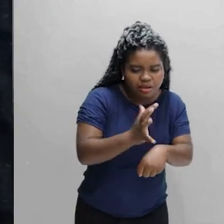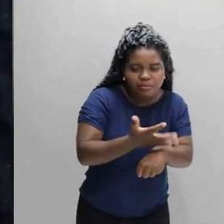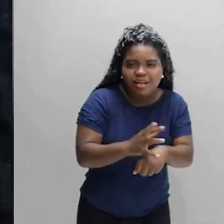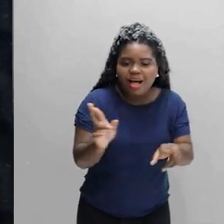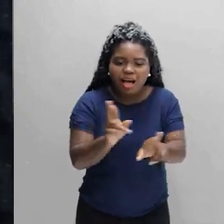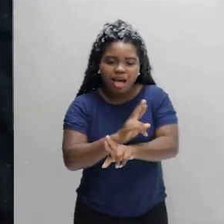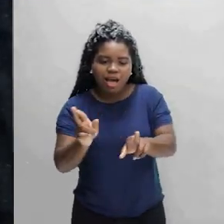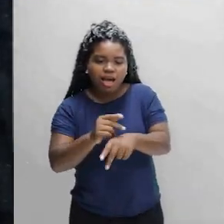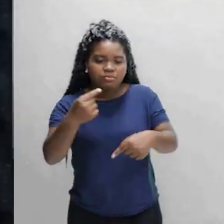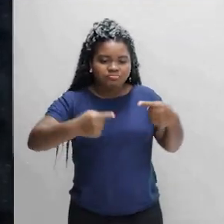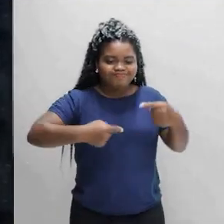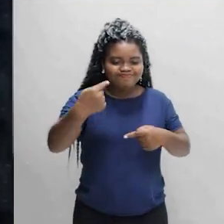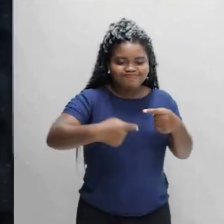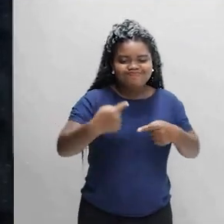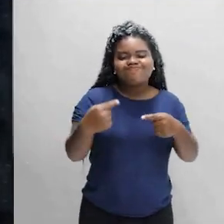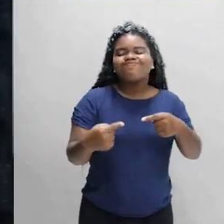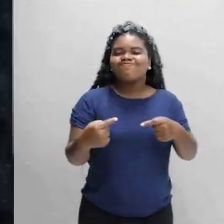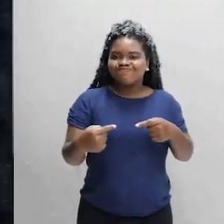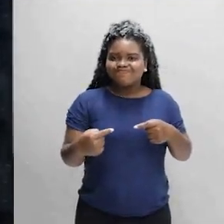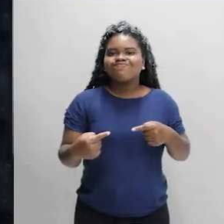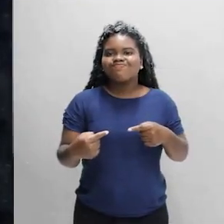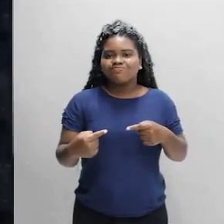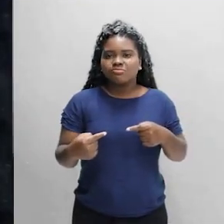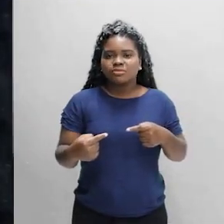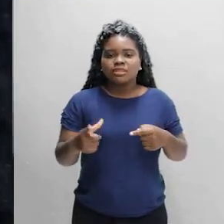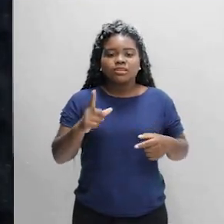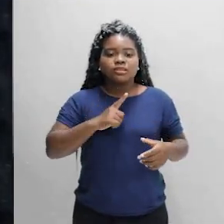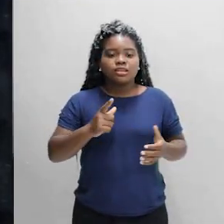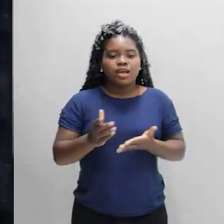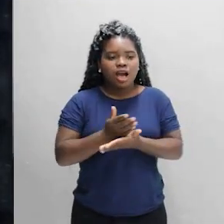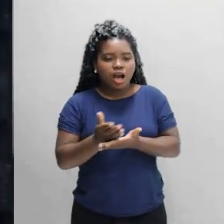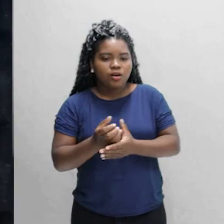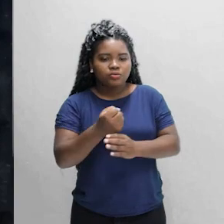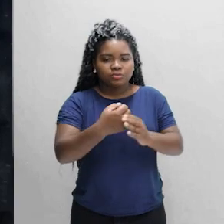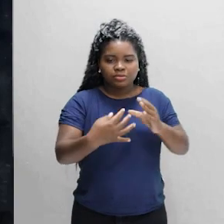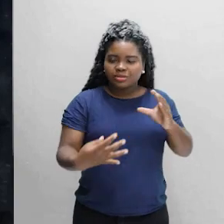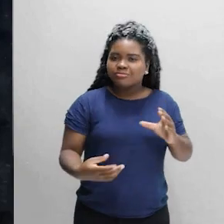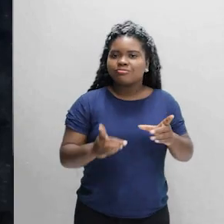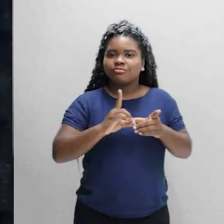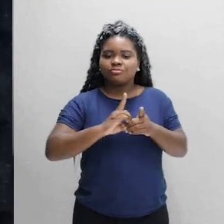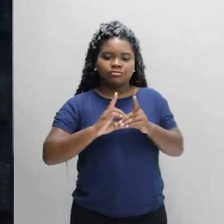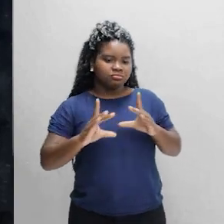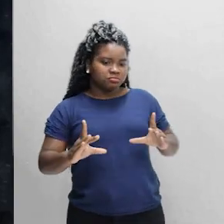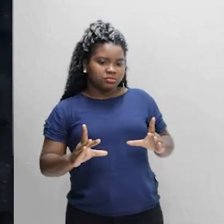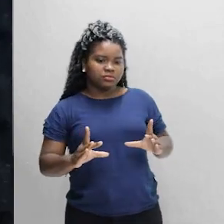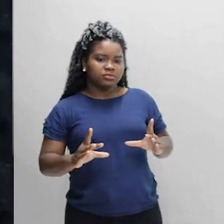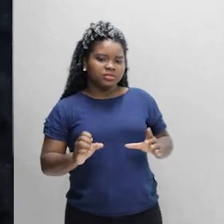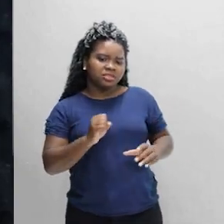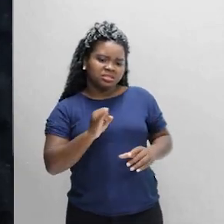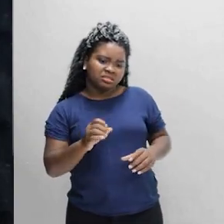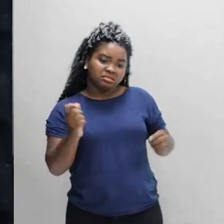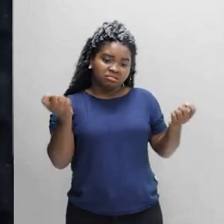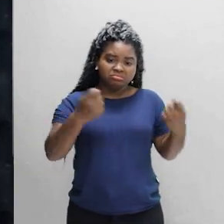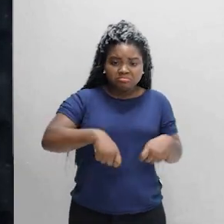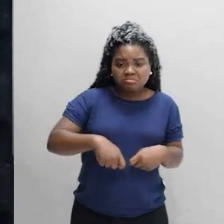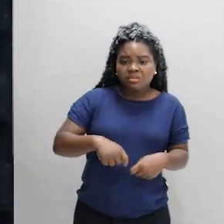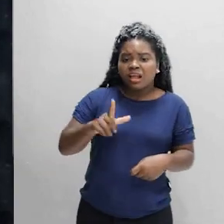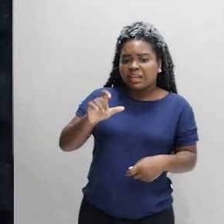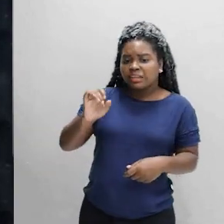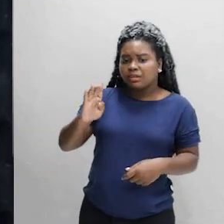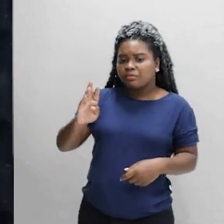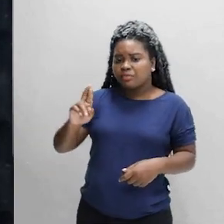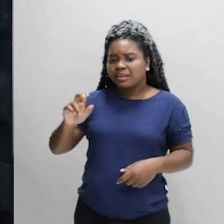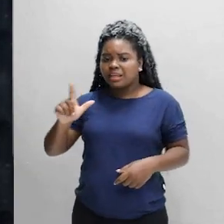políticas para estabelecer algumas características da democracia, independente se ela segue a ideologia liberal ou a ideologia